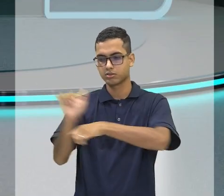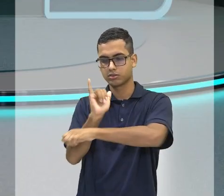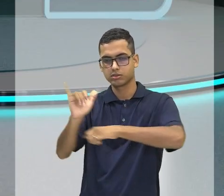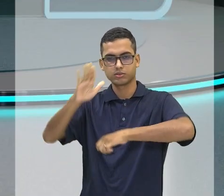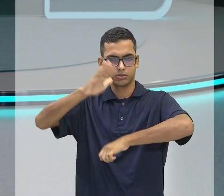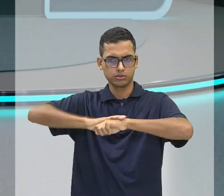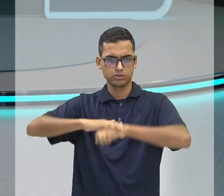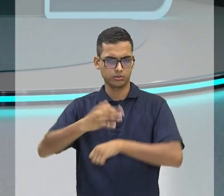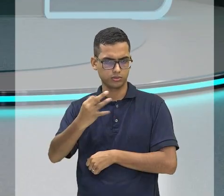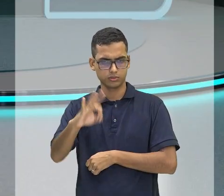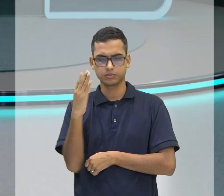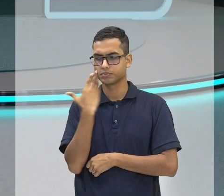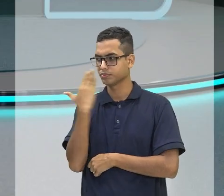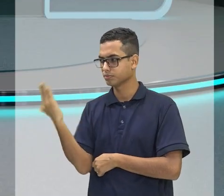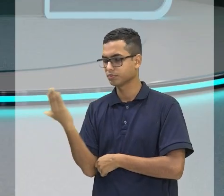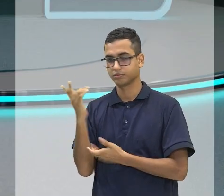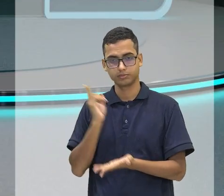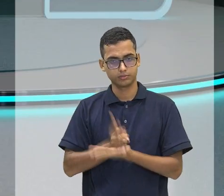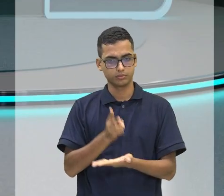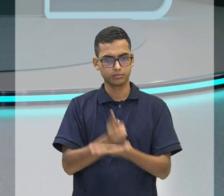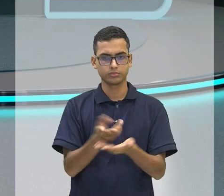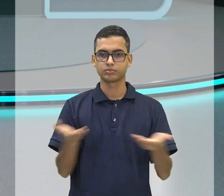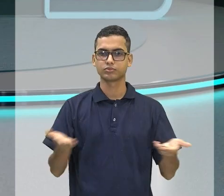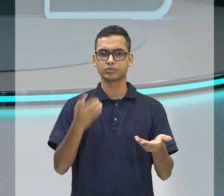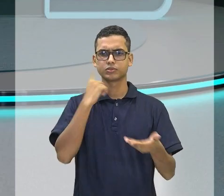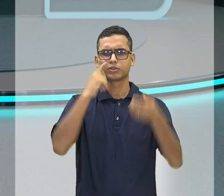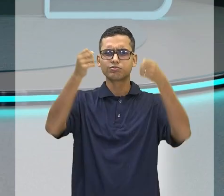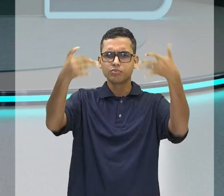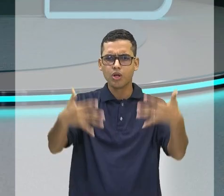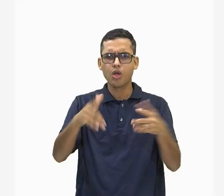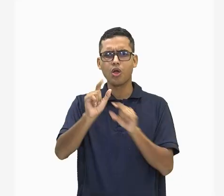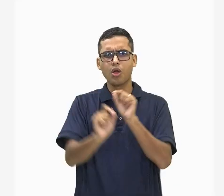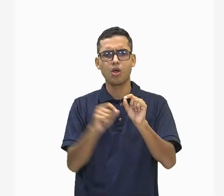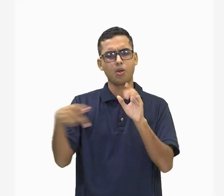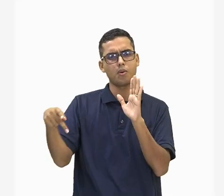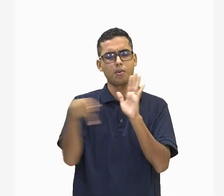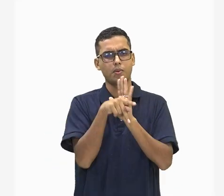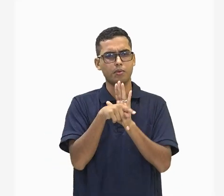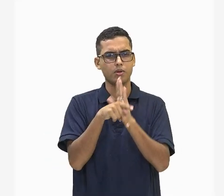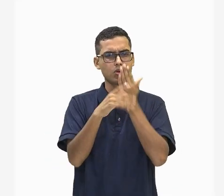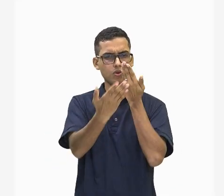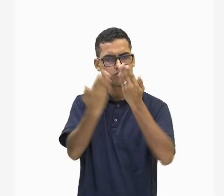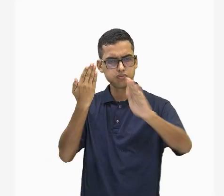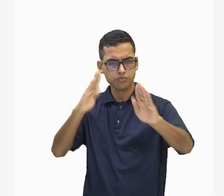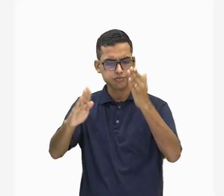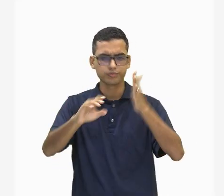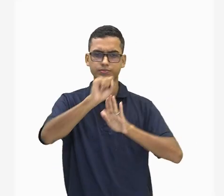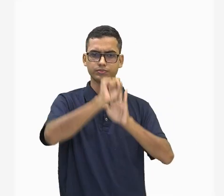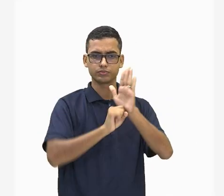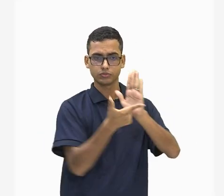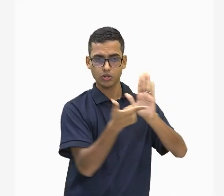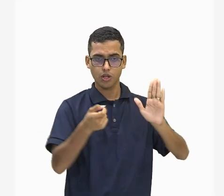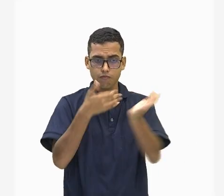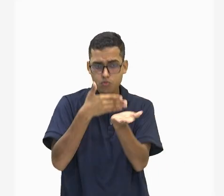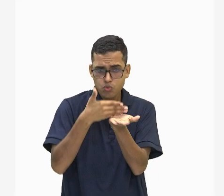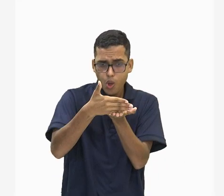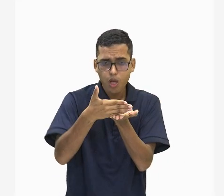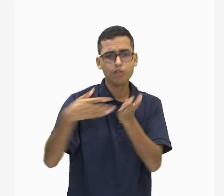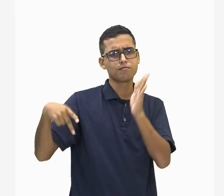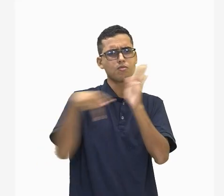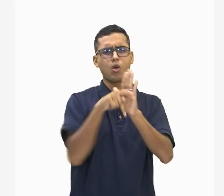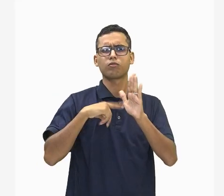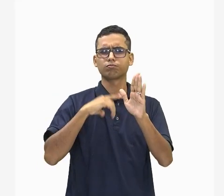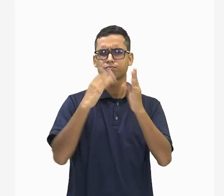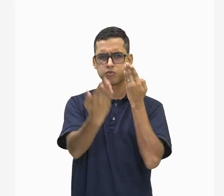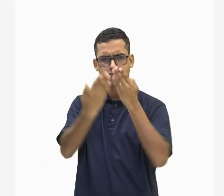vocês. Prosseguindo um pouquinho, falando um pouco mais sobre o karatê, lá no início do século XX, o karatê